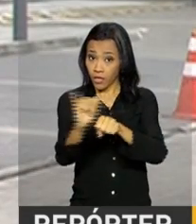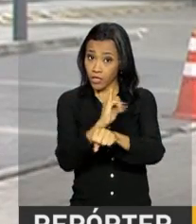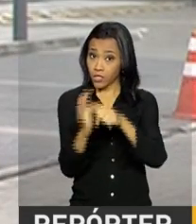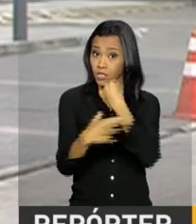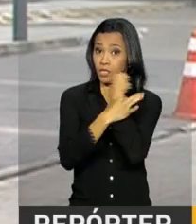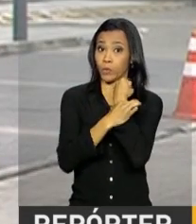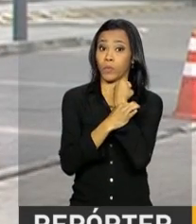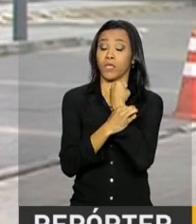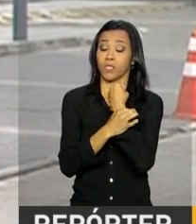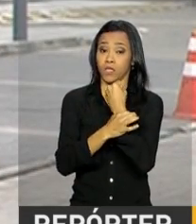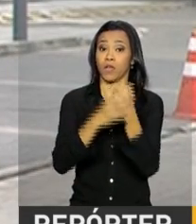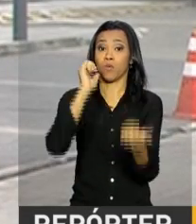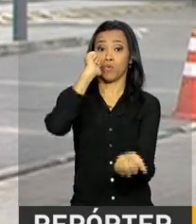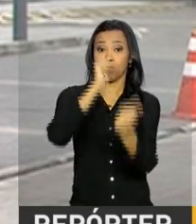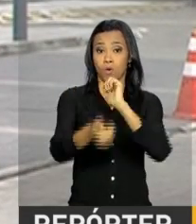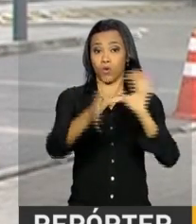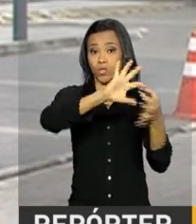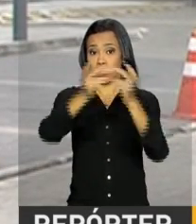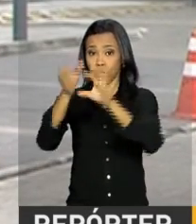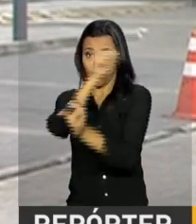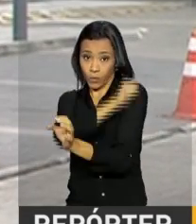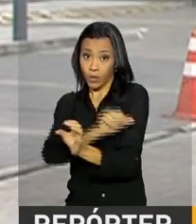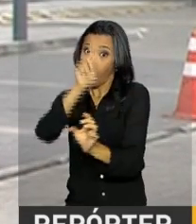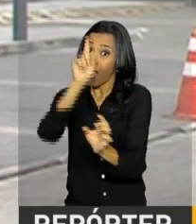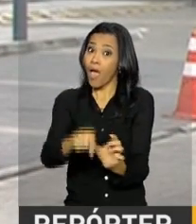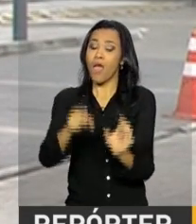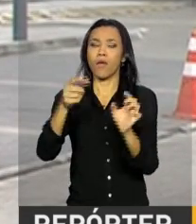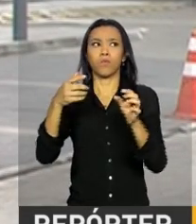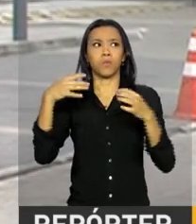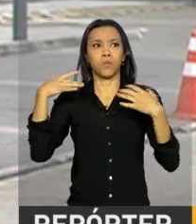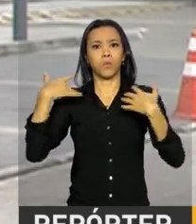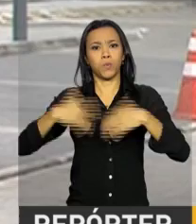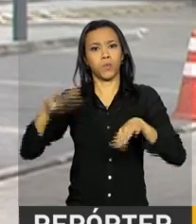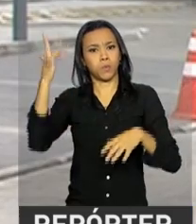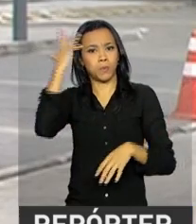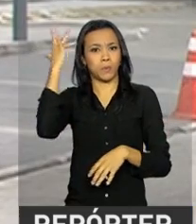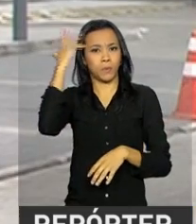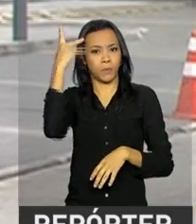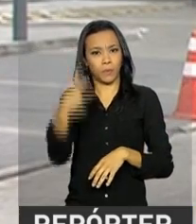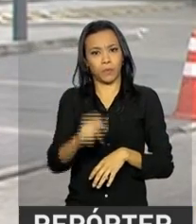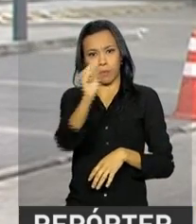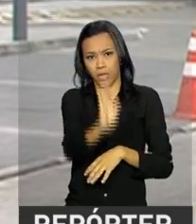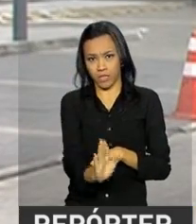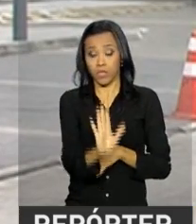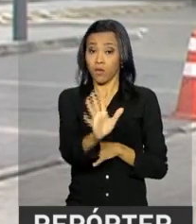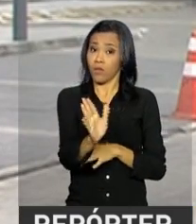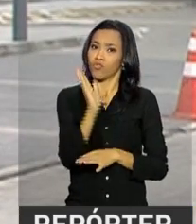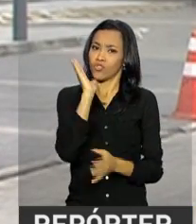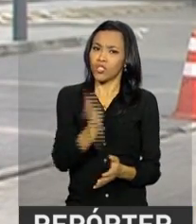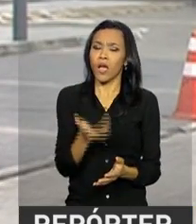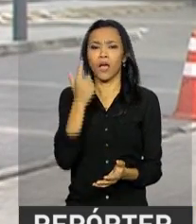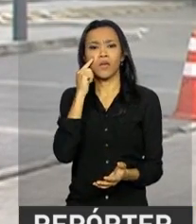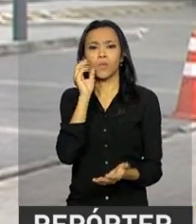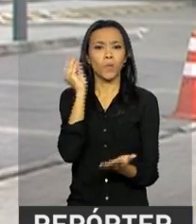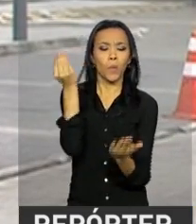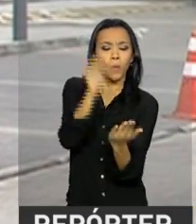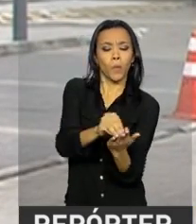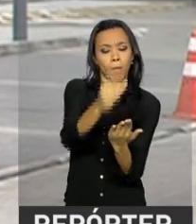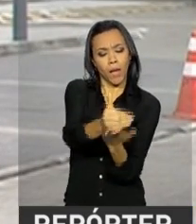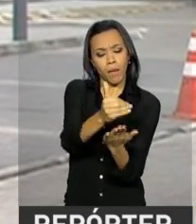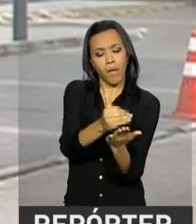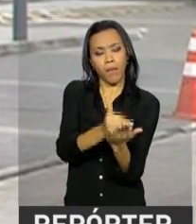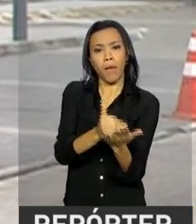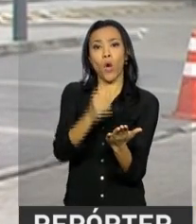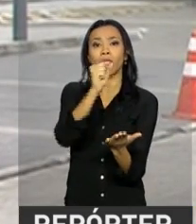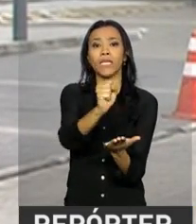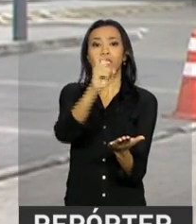para os Jogos do Rio de Janeiro já é considerado o maior da história do país. Até agora, já foram definidos cerca de 85